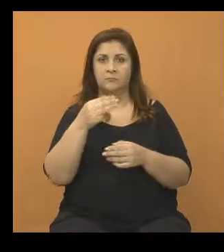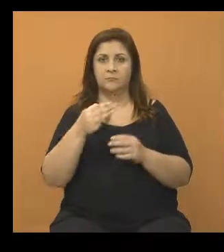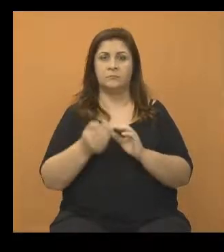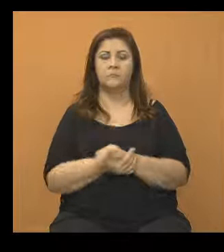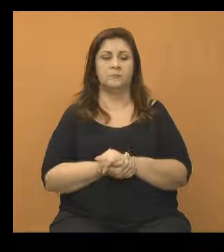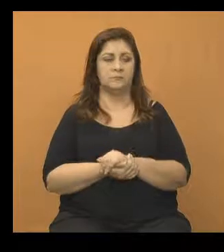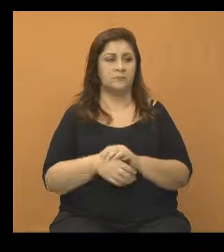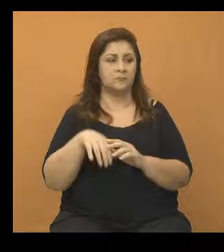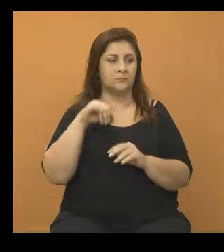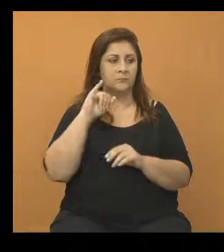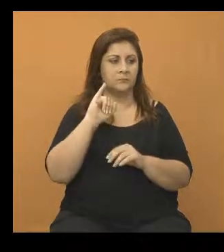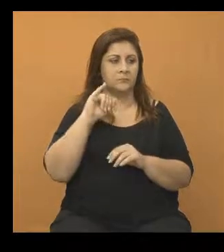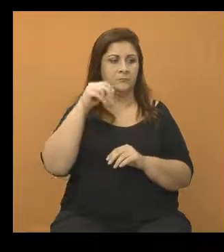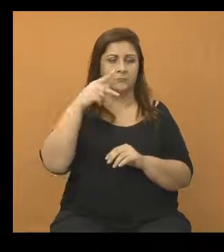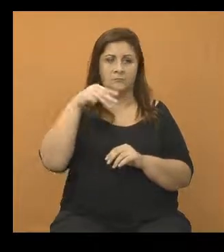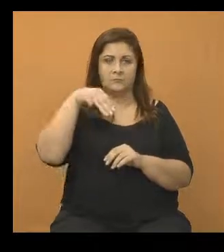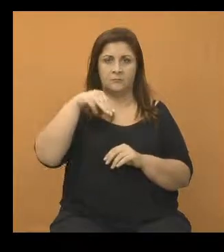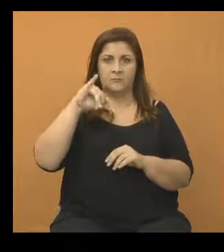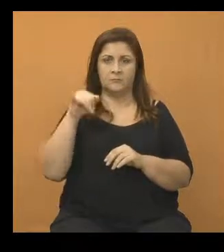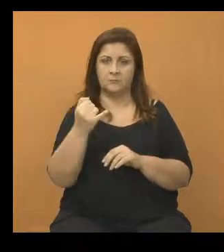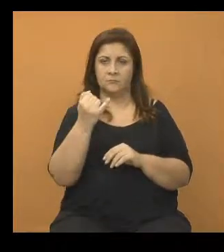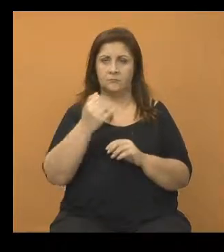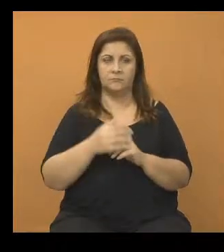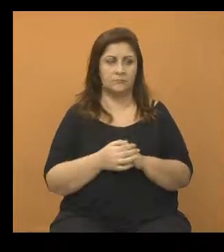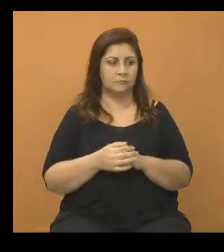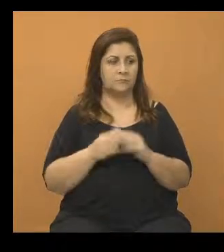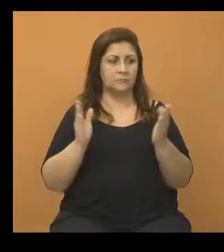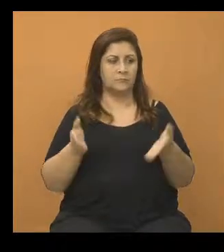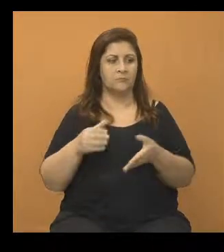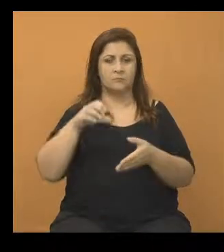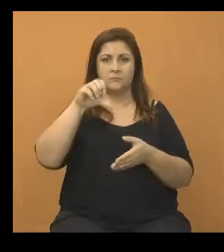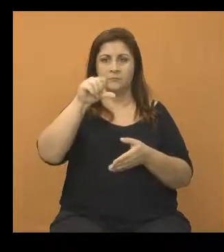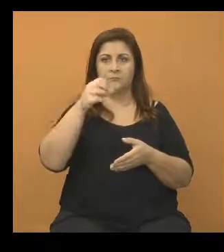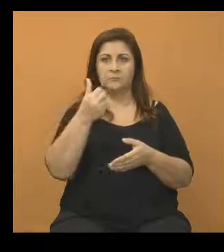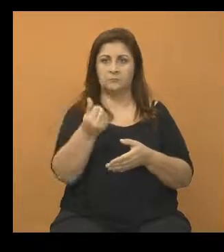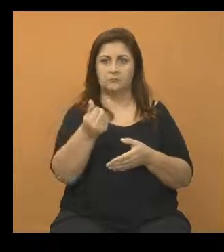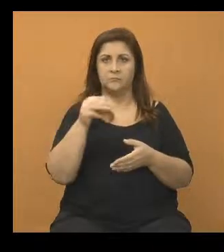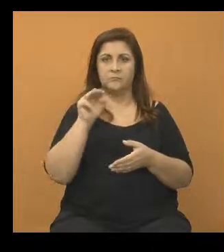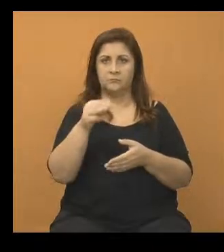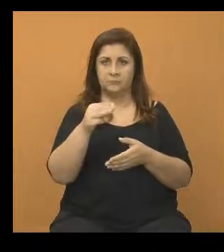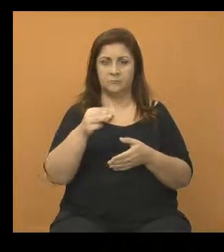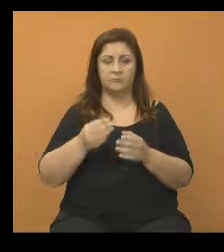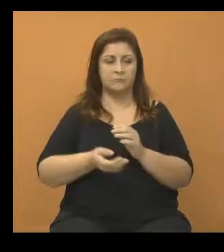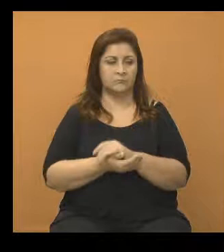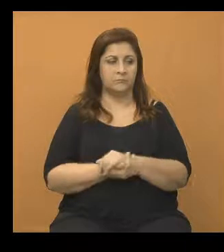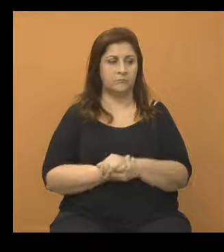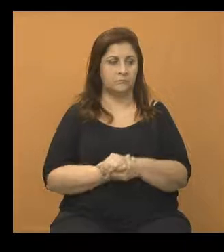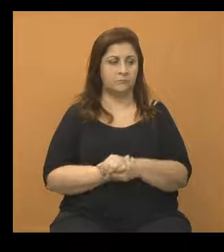IPMJ de 87 milhões para 96.